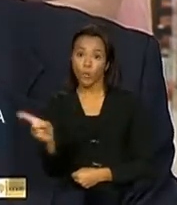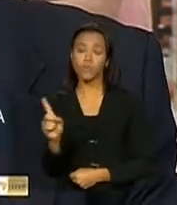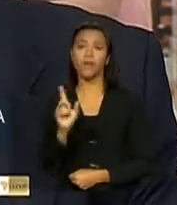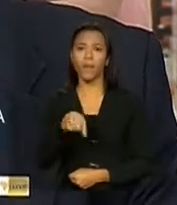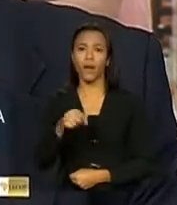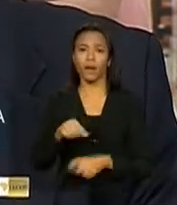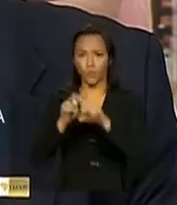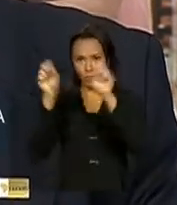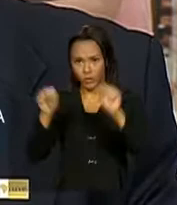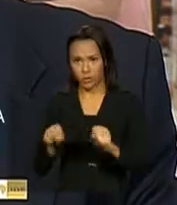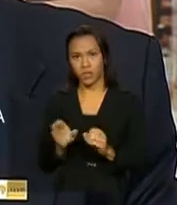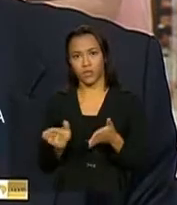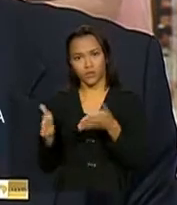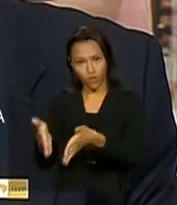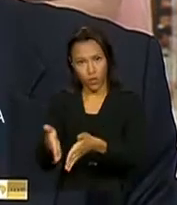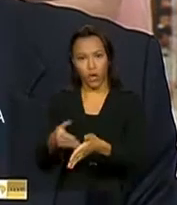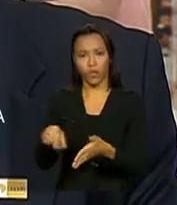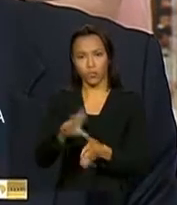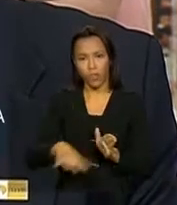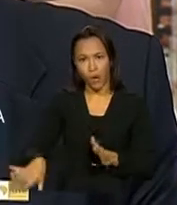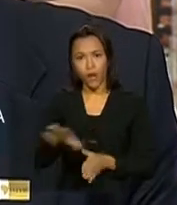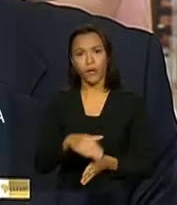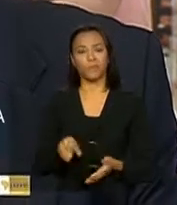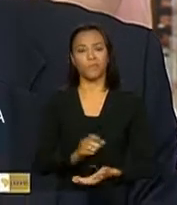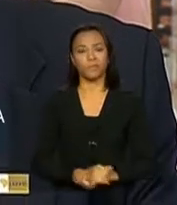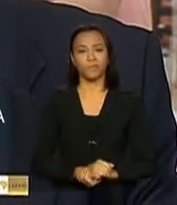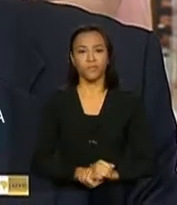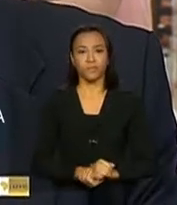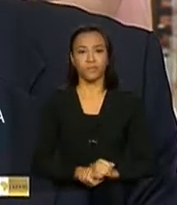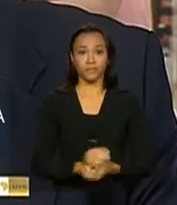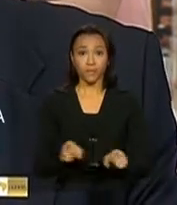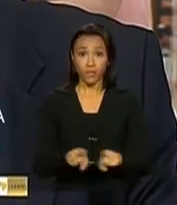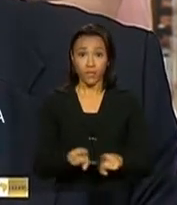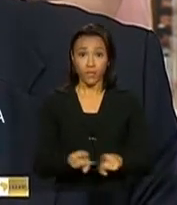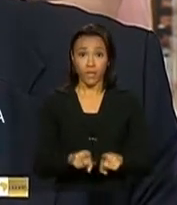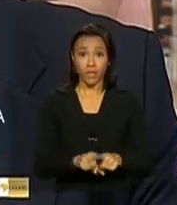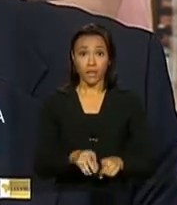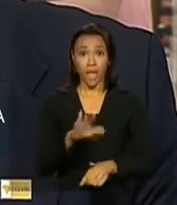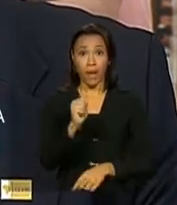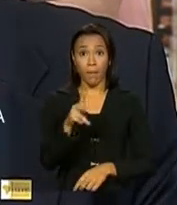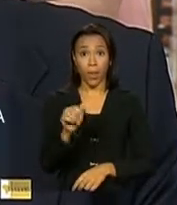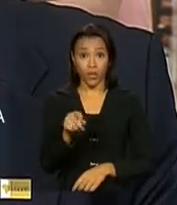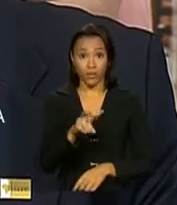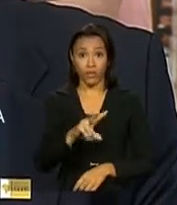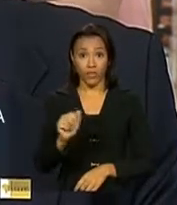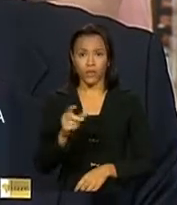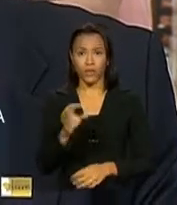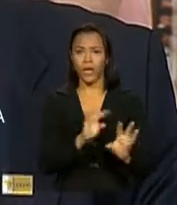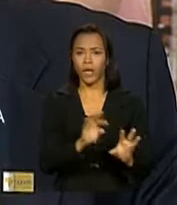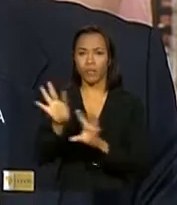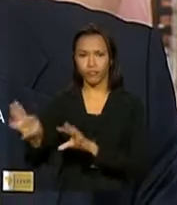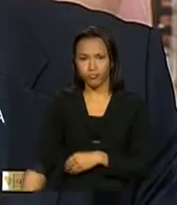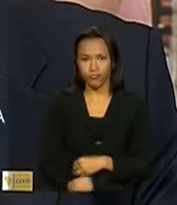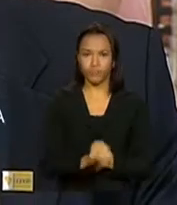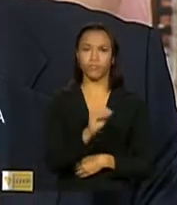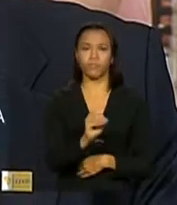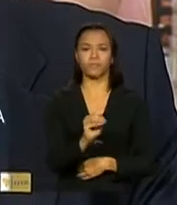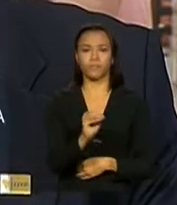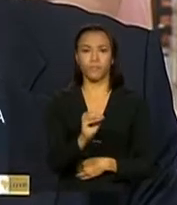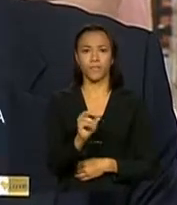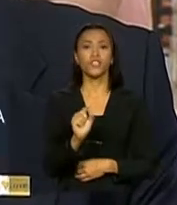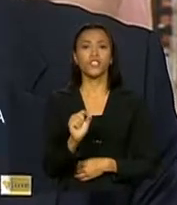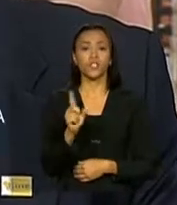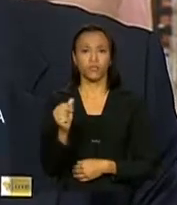sistema oriundo do Tesouro Nacional. Esse aporte será feito através da transferência